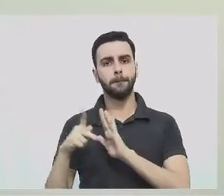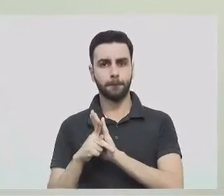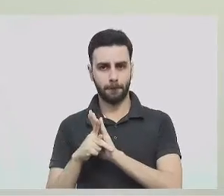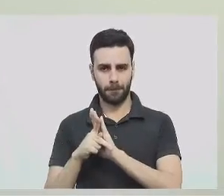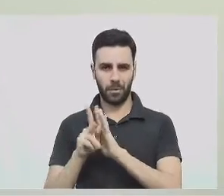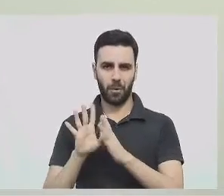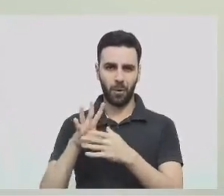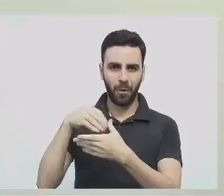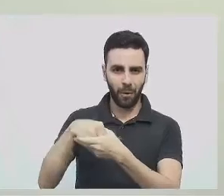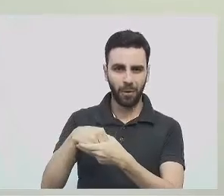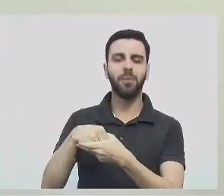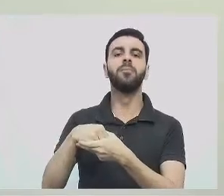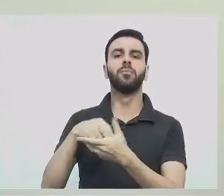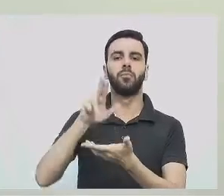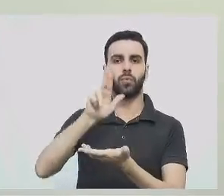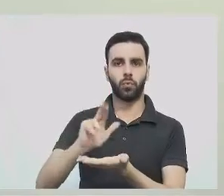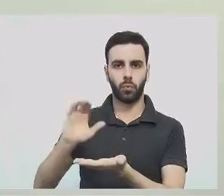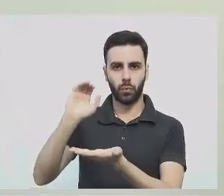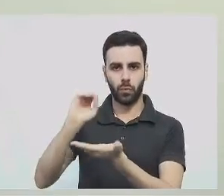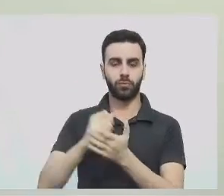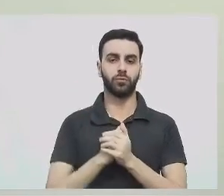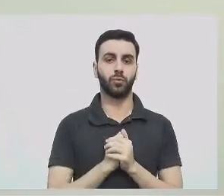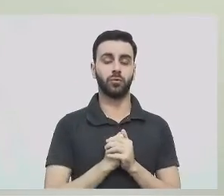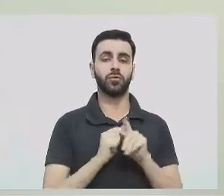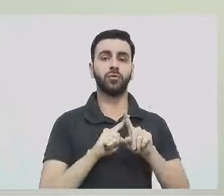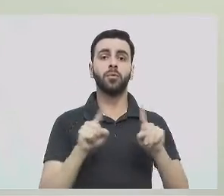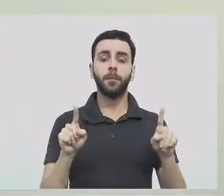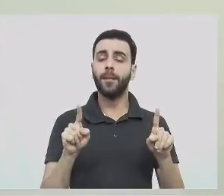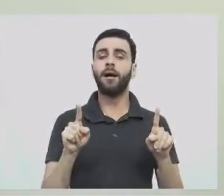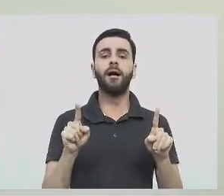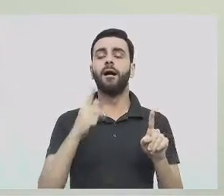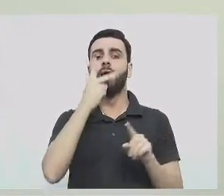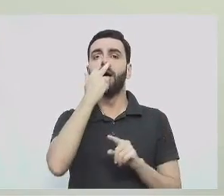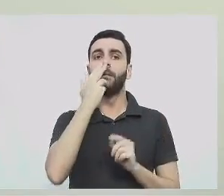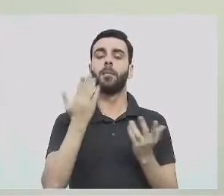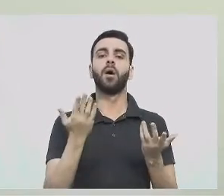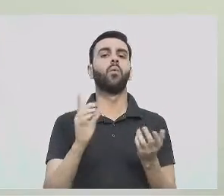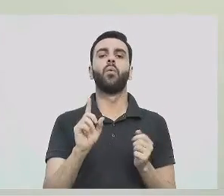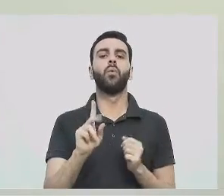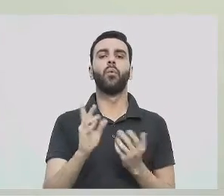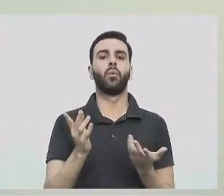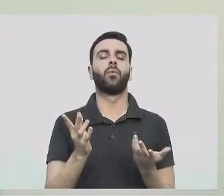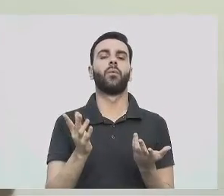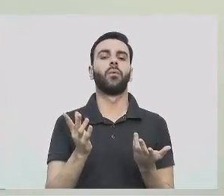centro odontológico da Uni Viçosa, mas é apenas, digamos,